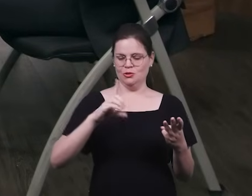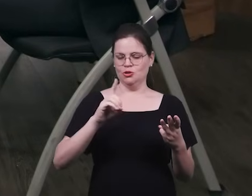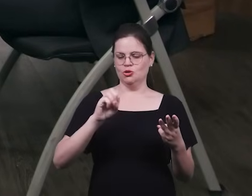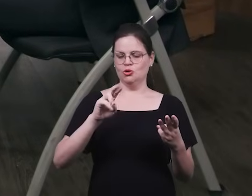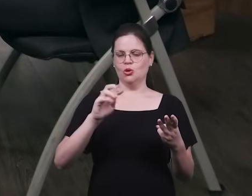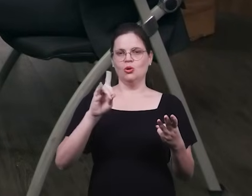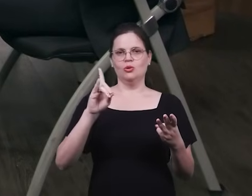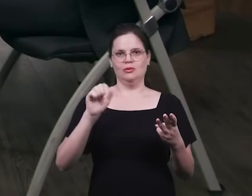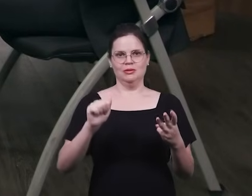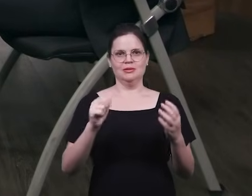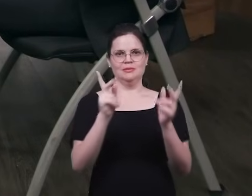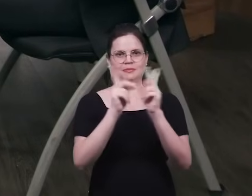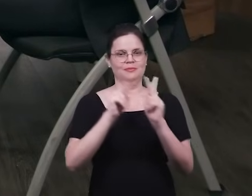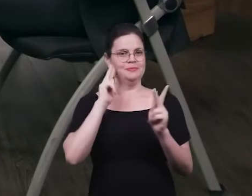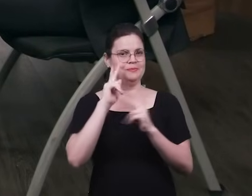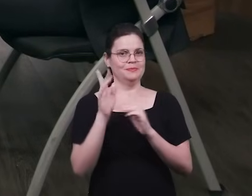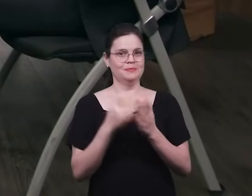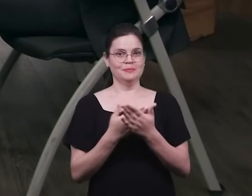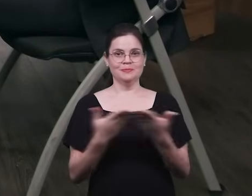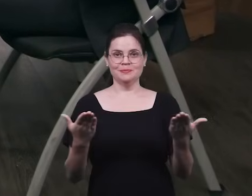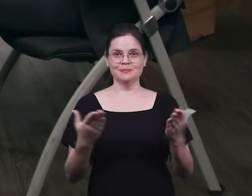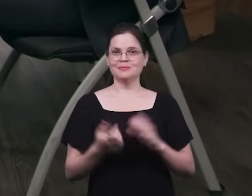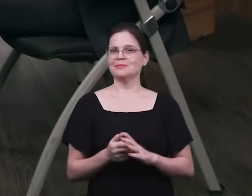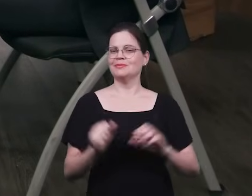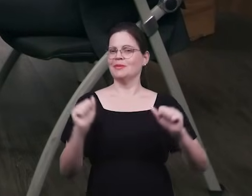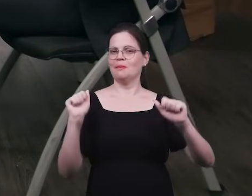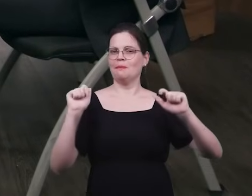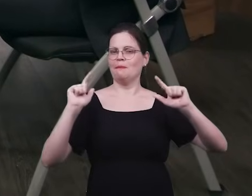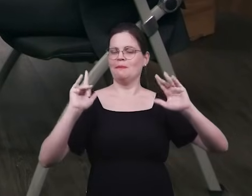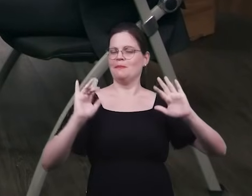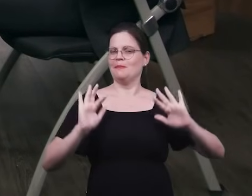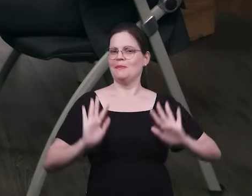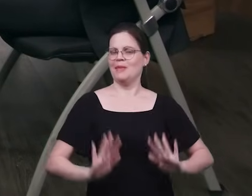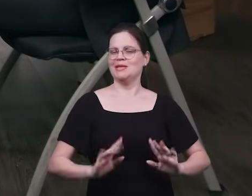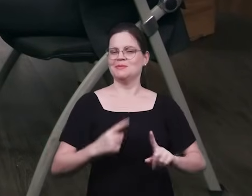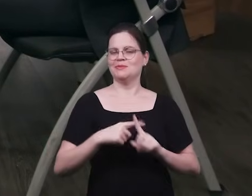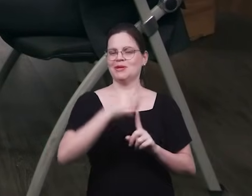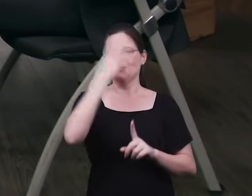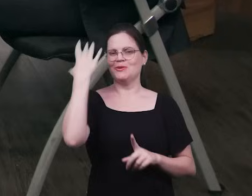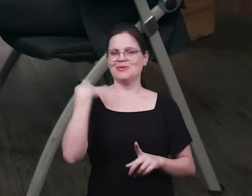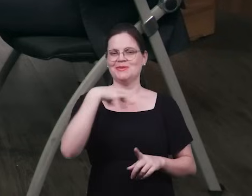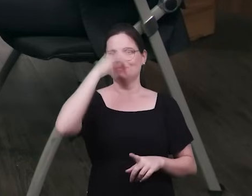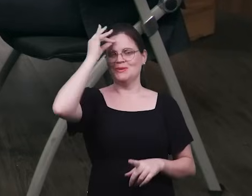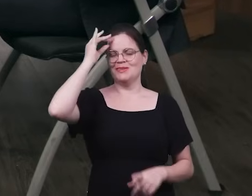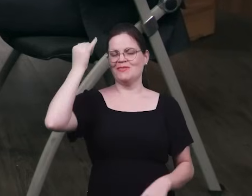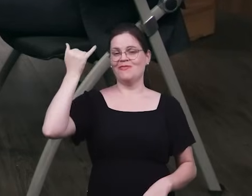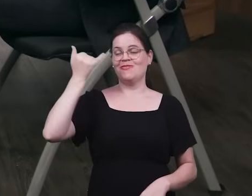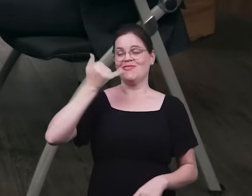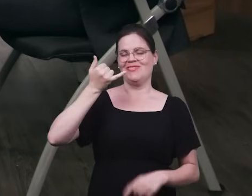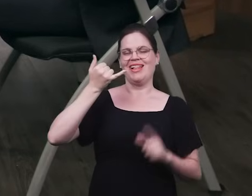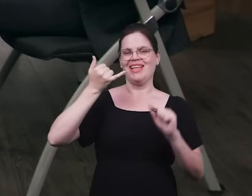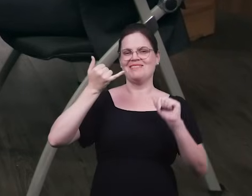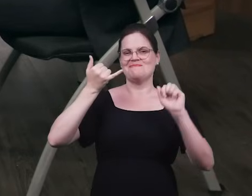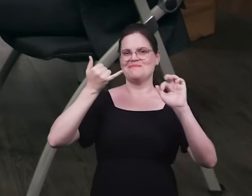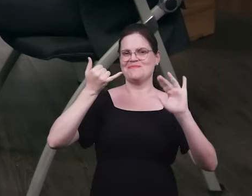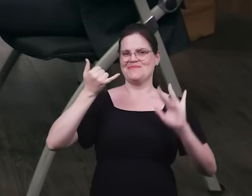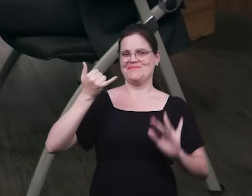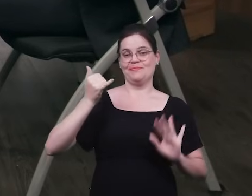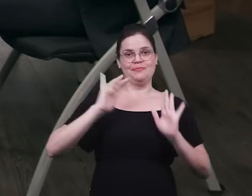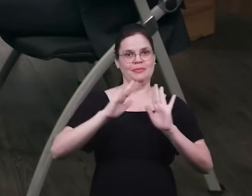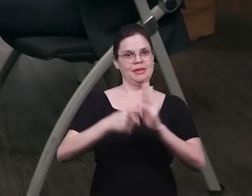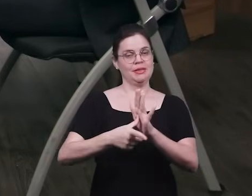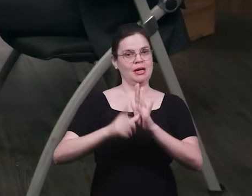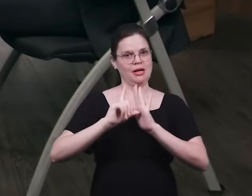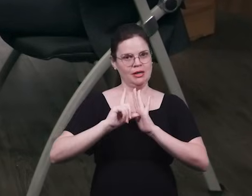amém paz do Senhor Que bênção quando nós falamos de ouvir a voz do Espírito Santo mas antes da gente